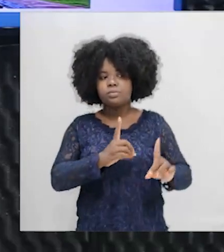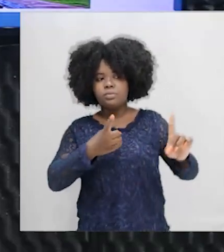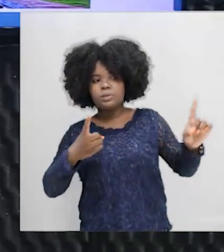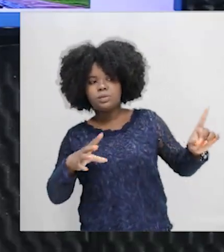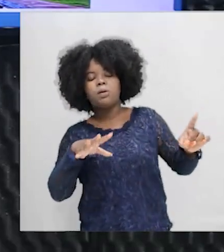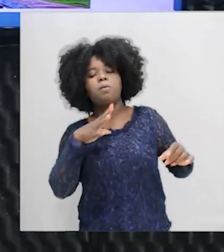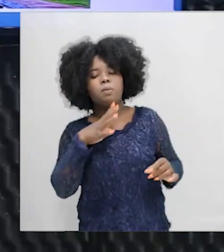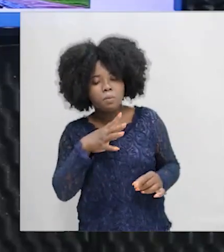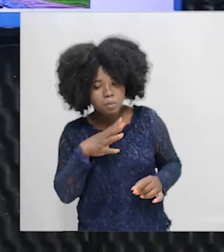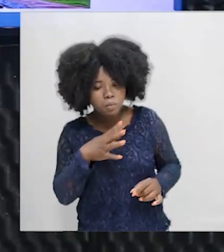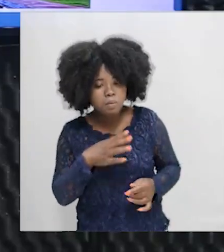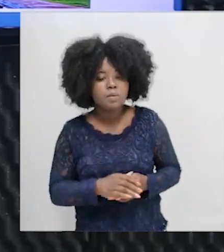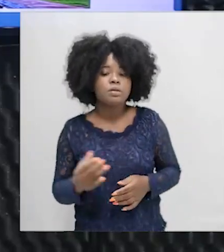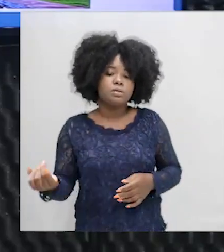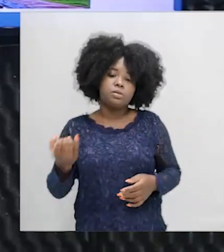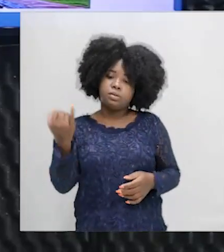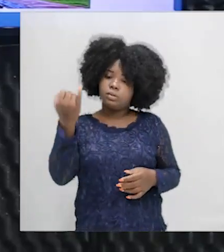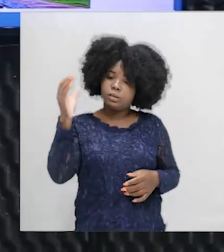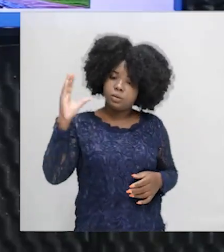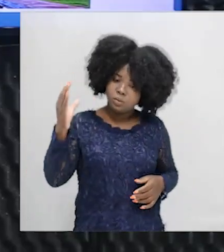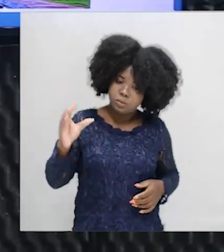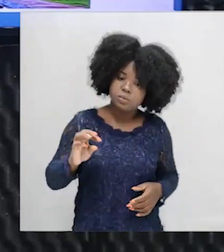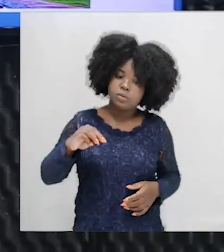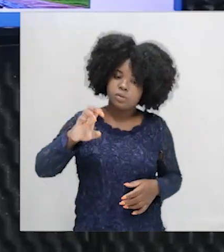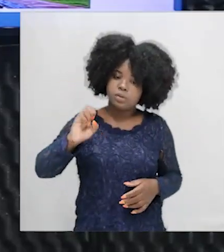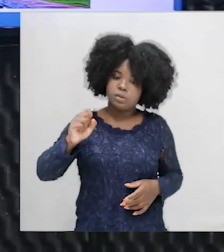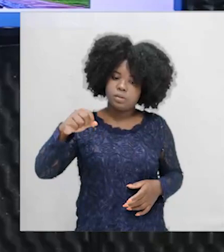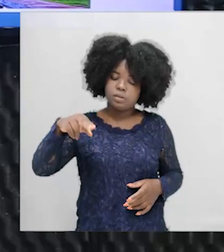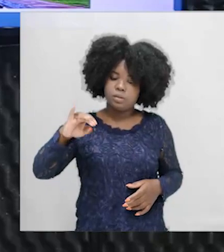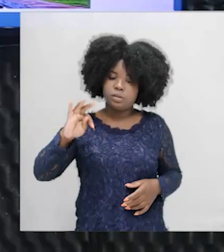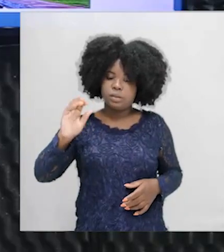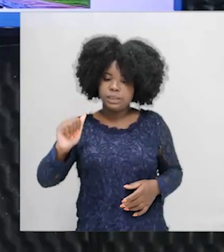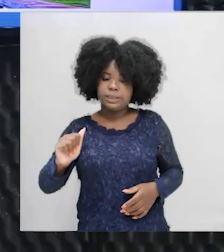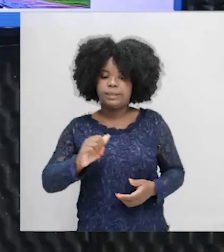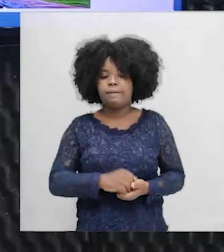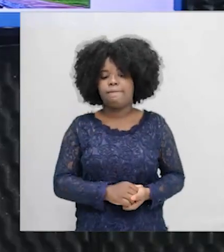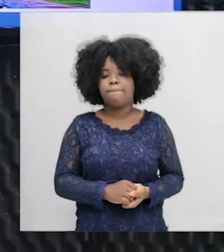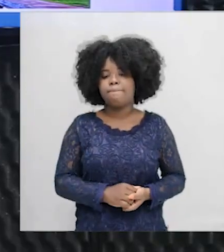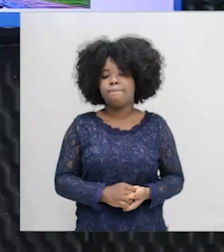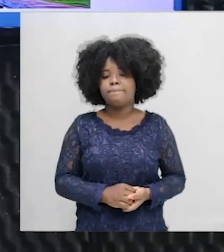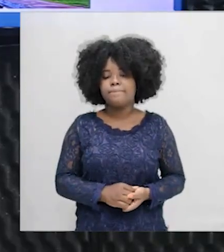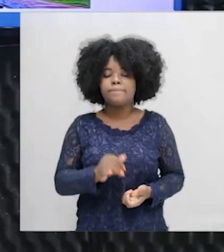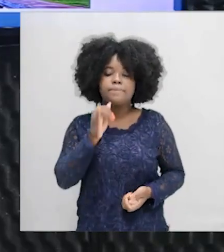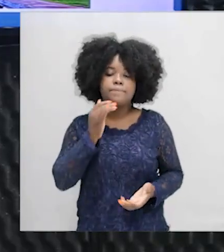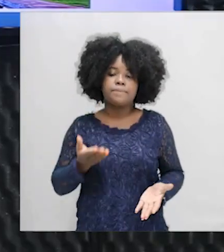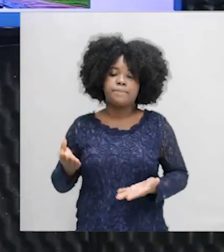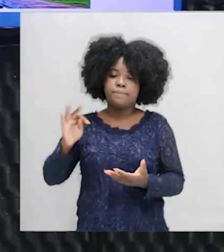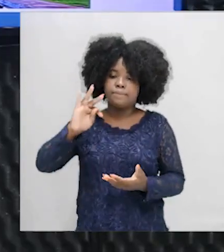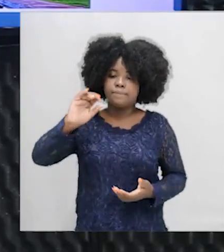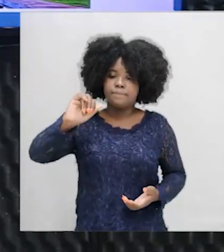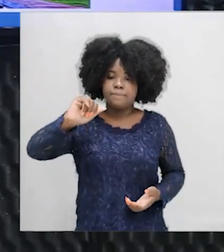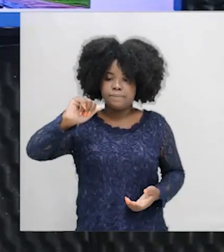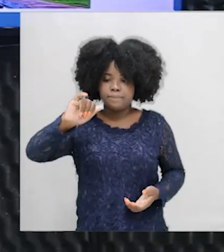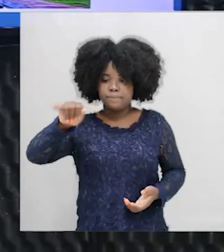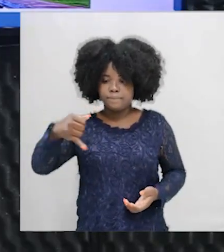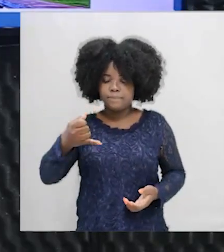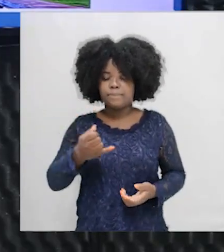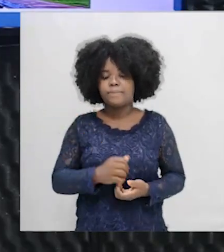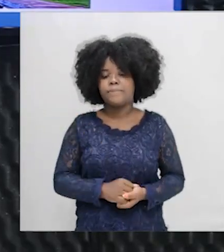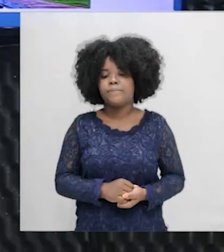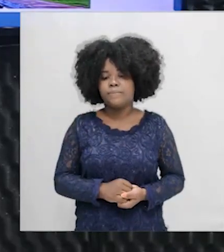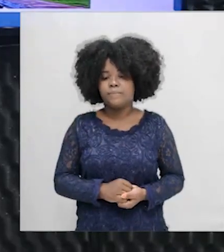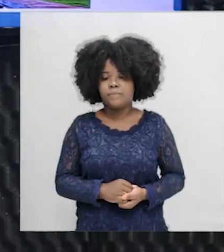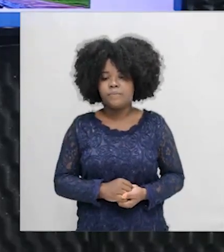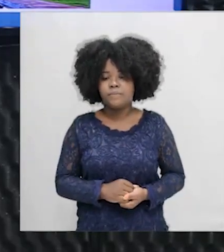próprio conhecimento e da importância das mesquitas ou dos templos. Por exemplo, Taj Mahal é atualmente um templo islâmico, mas ele